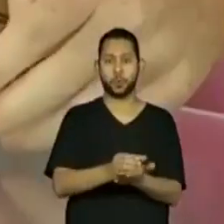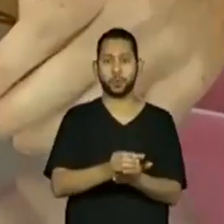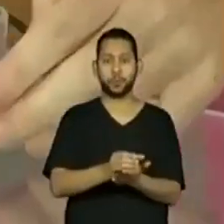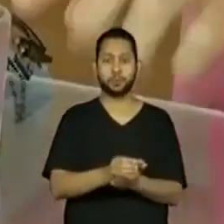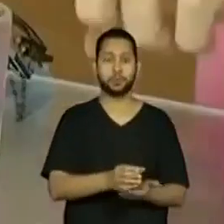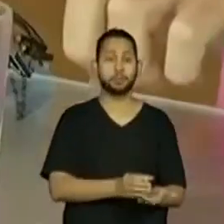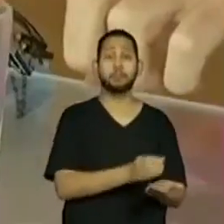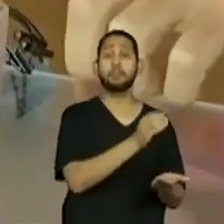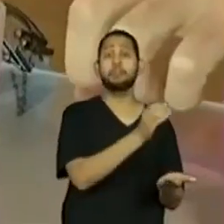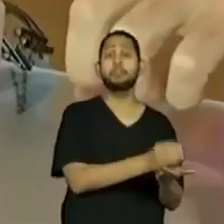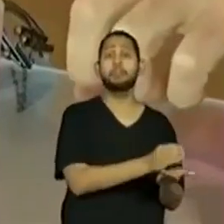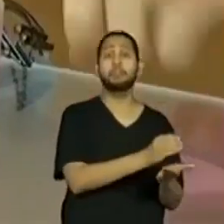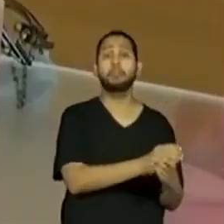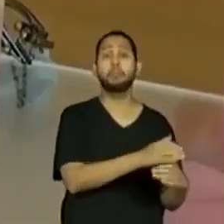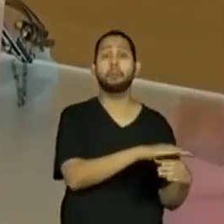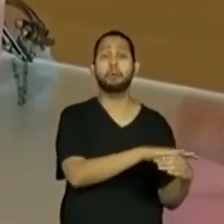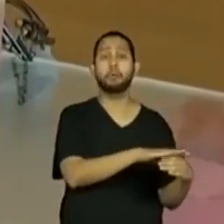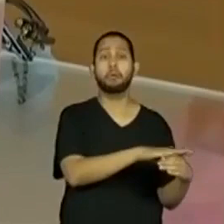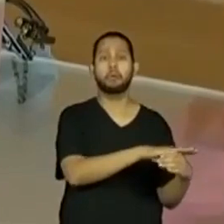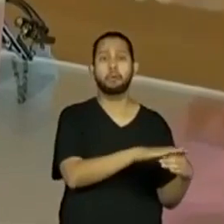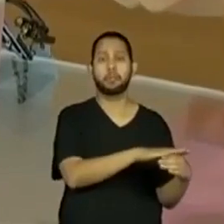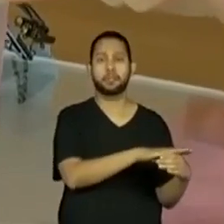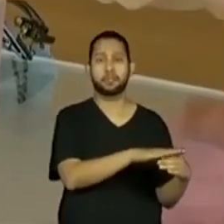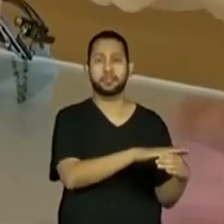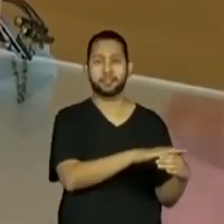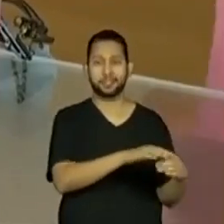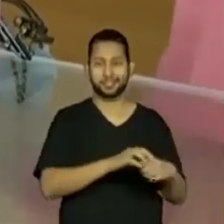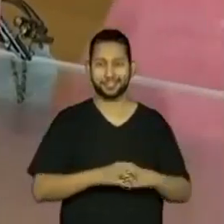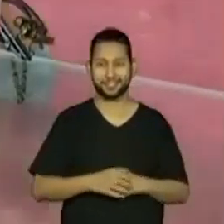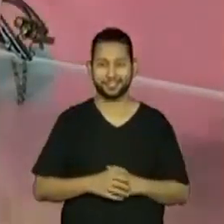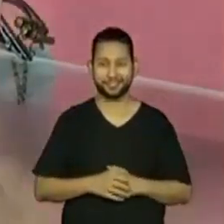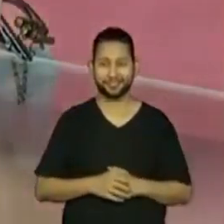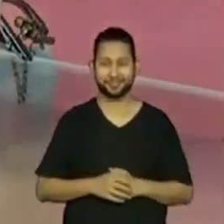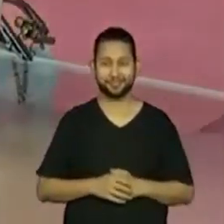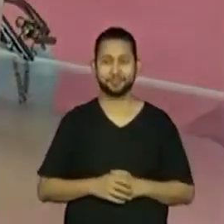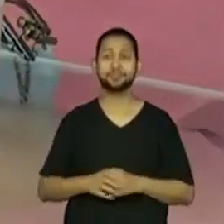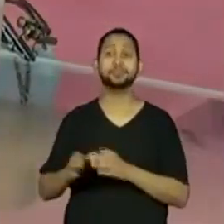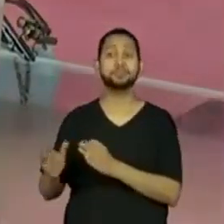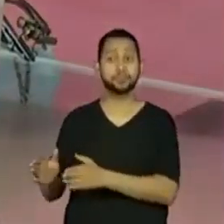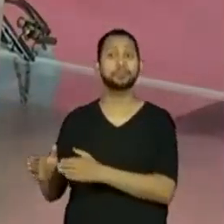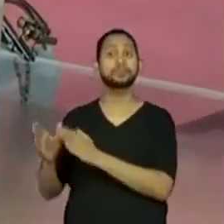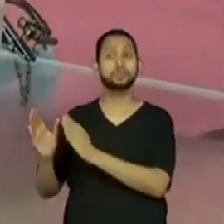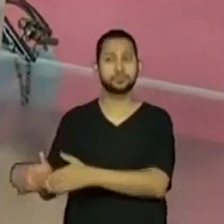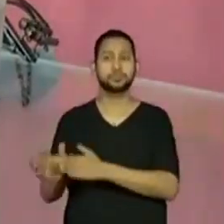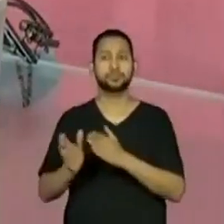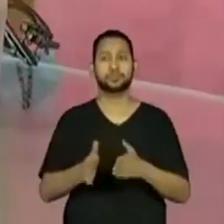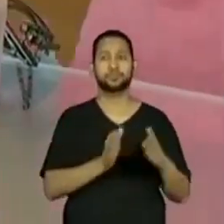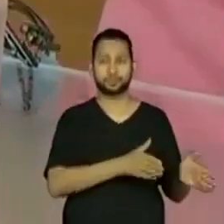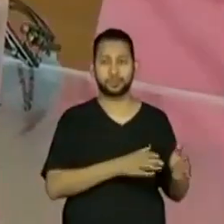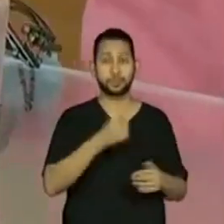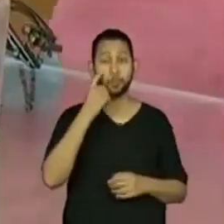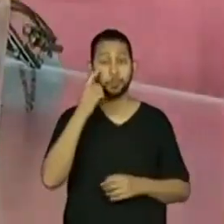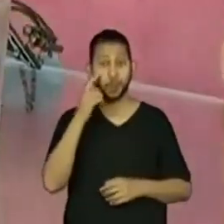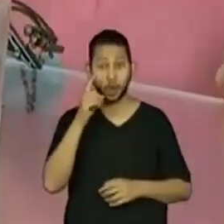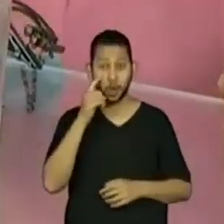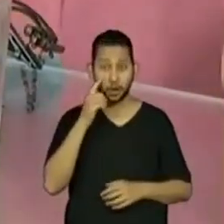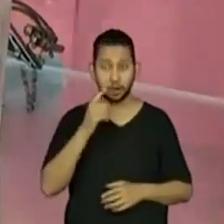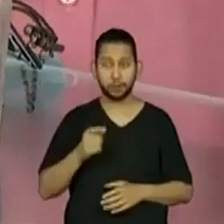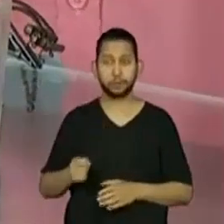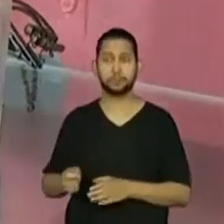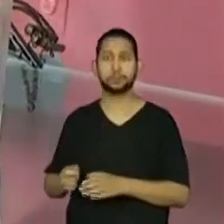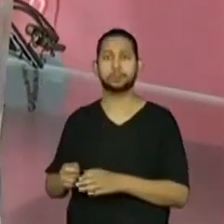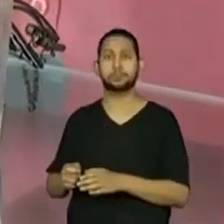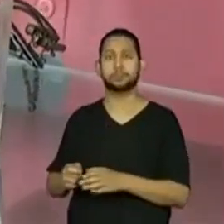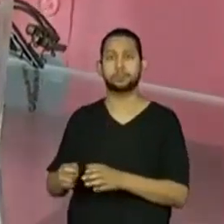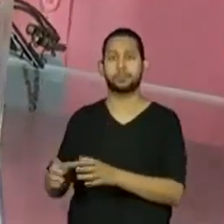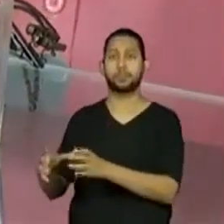e este copo um pouquinho menor. Então, vamos ver os sons